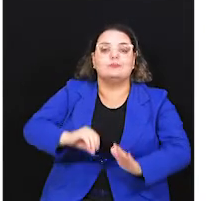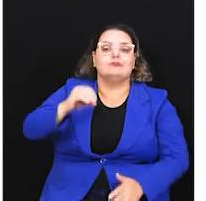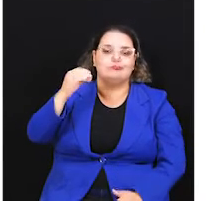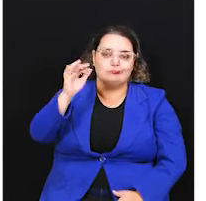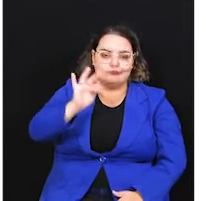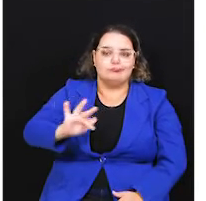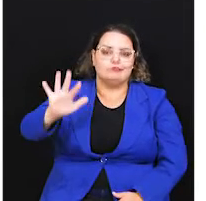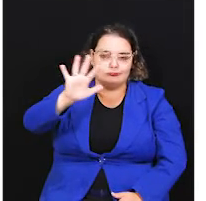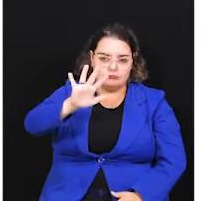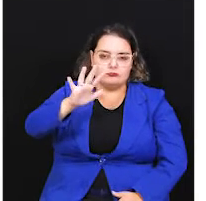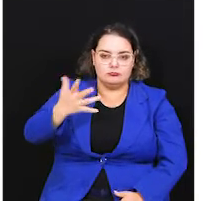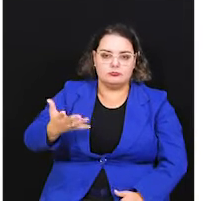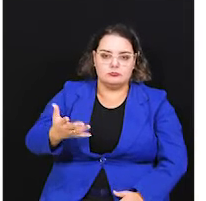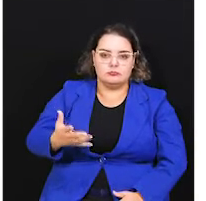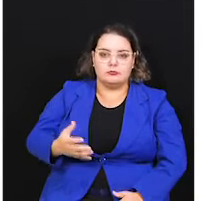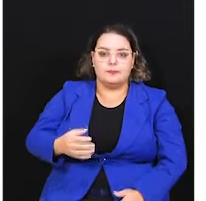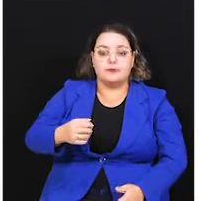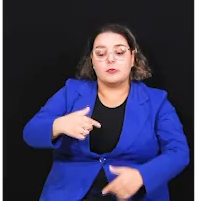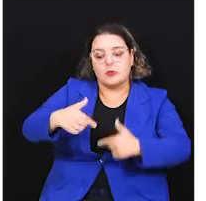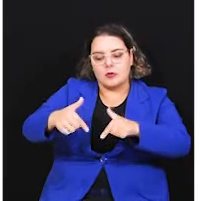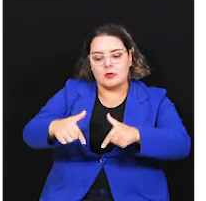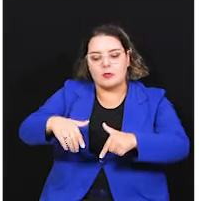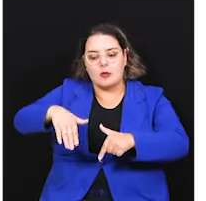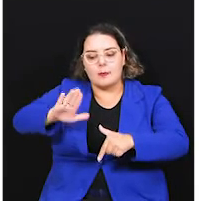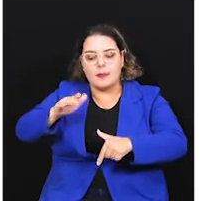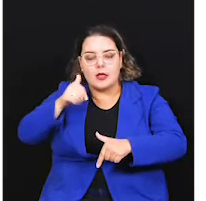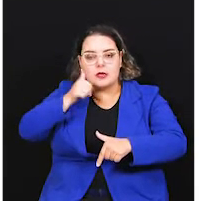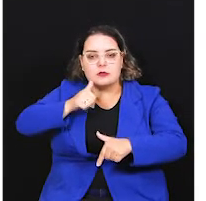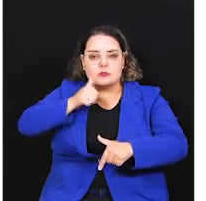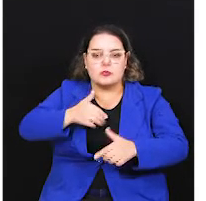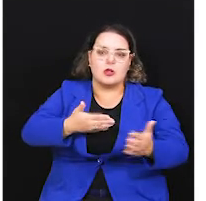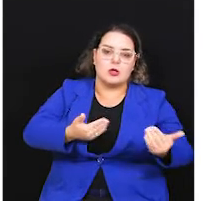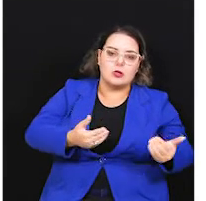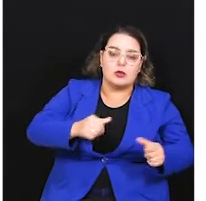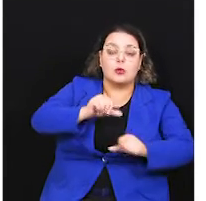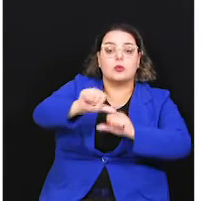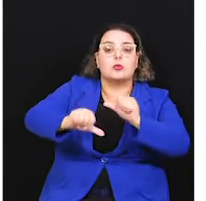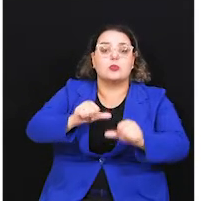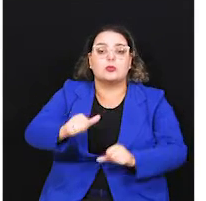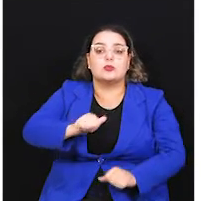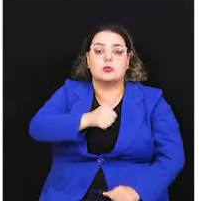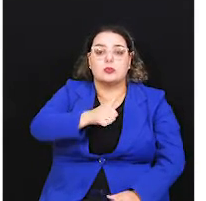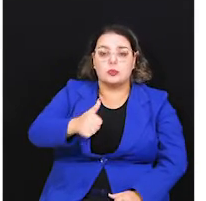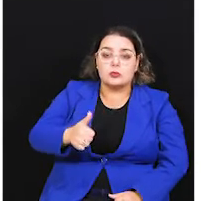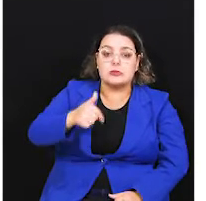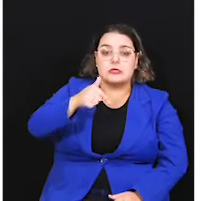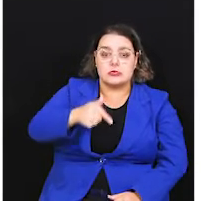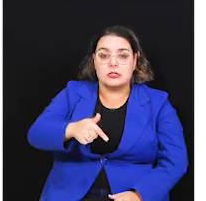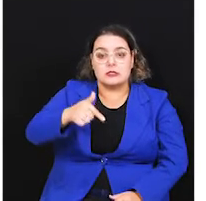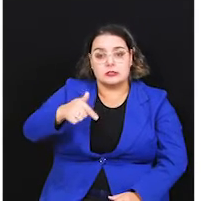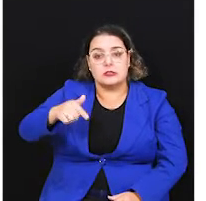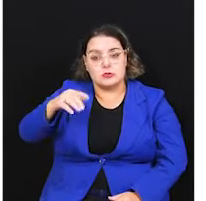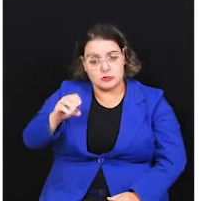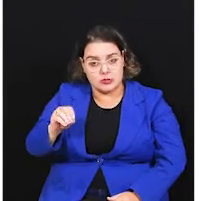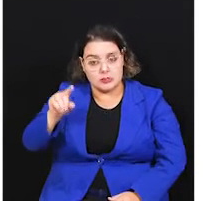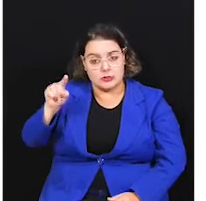da União institui o programa emprega mais mulheres e jovens e altera lei